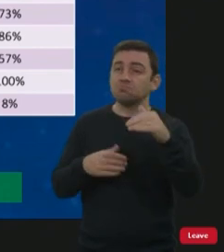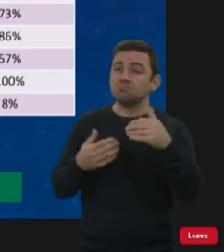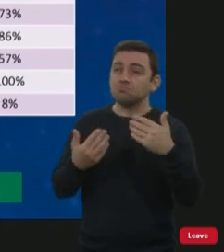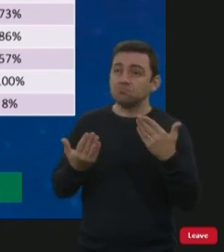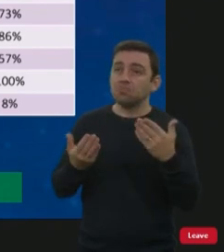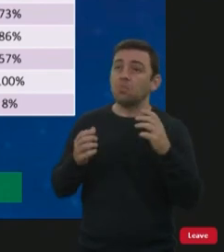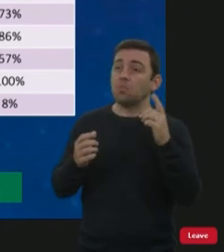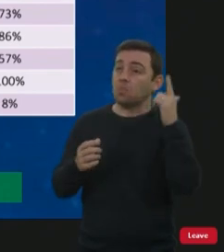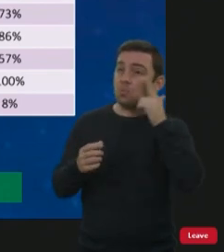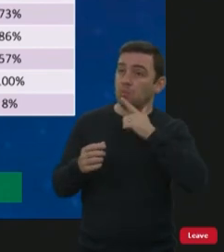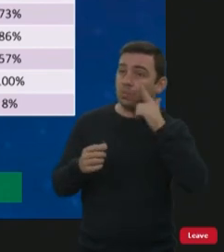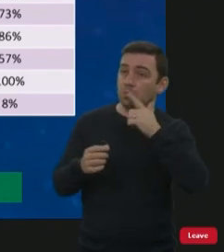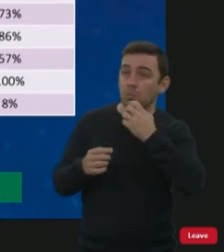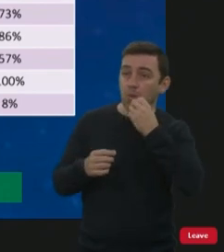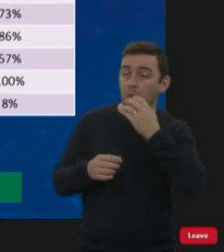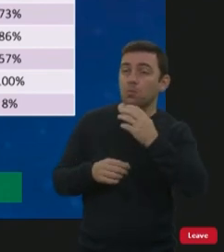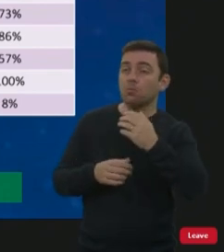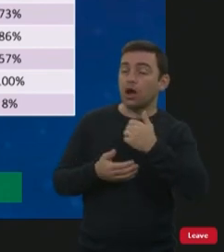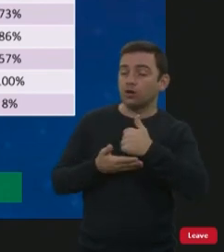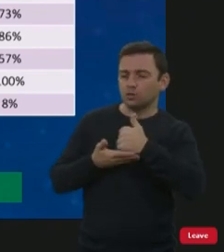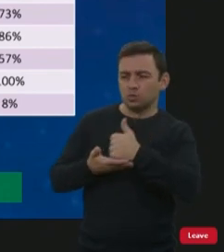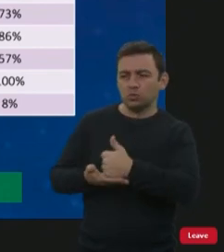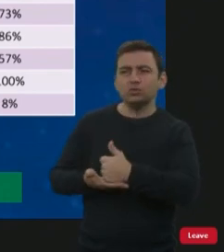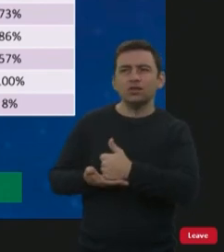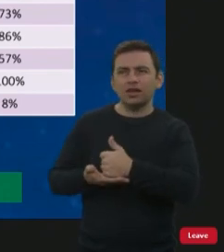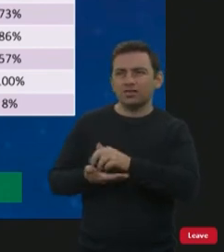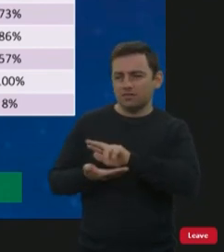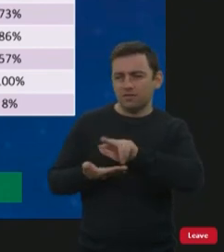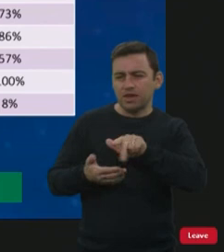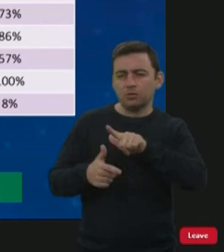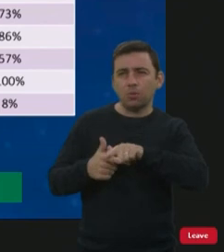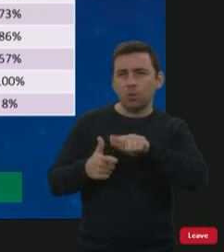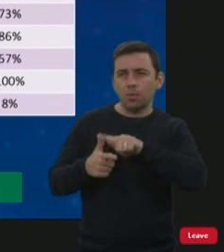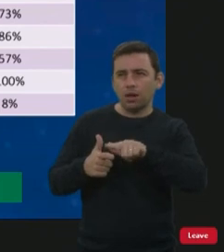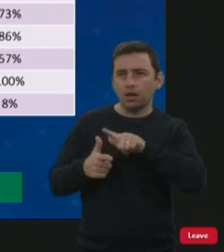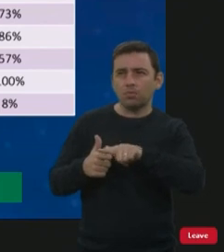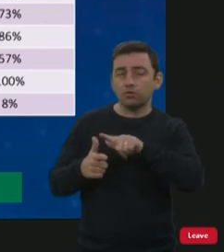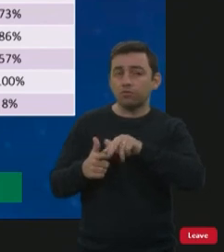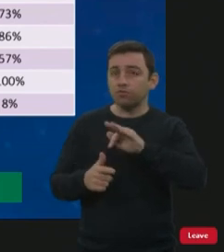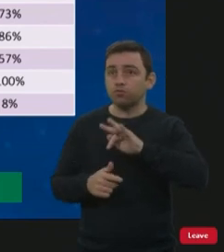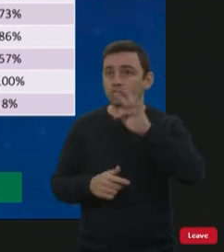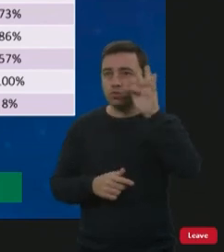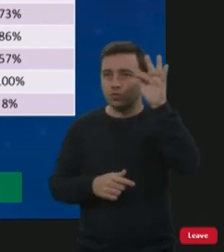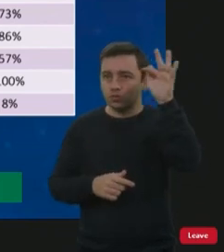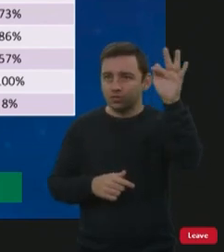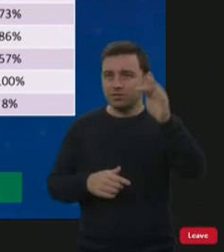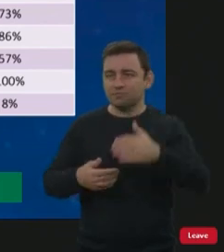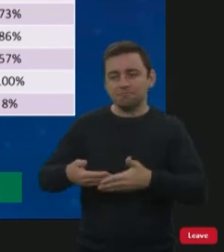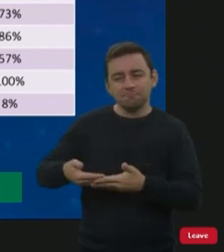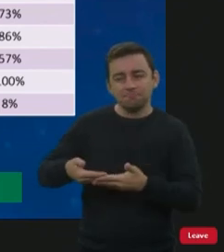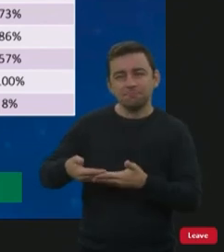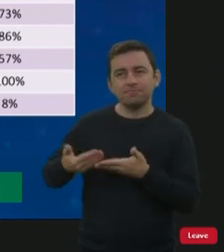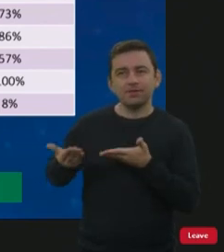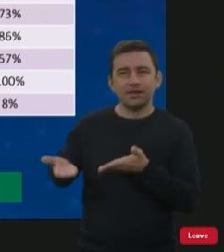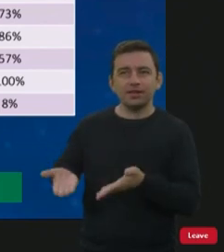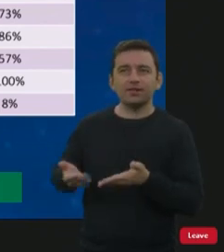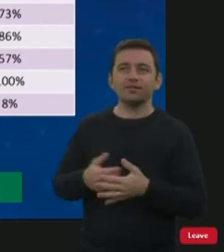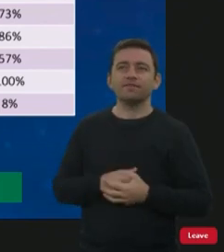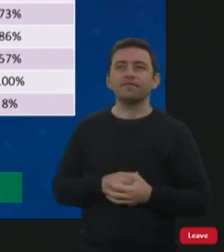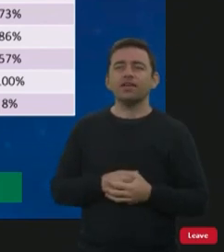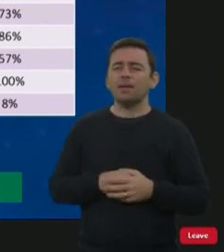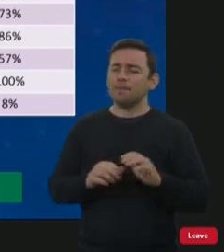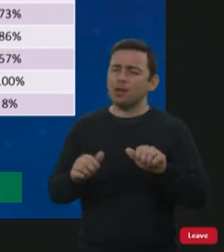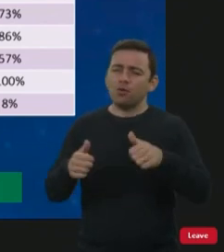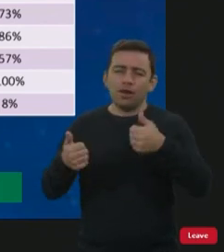gente consegue poupar uma série de problemas, transtornos, né, para esse paciente e melhorar muito